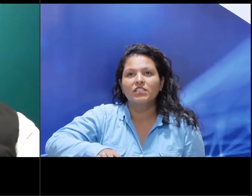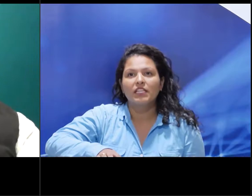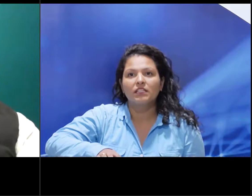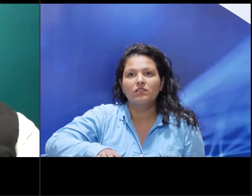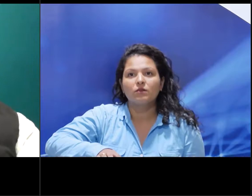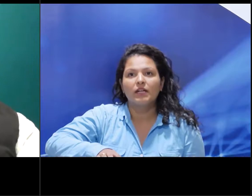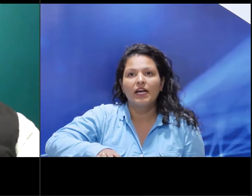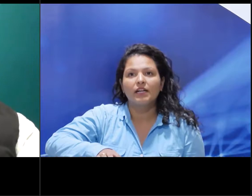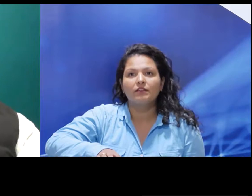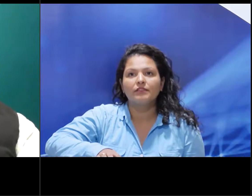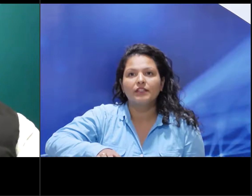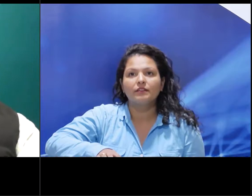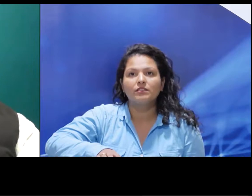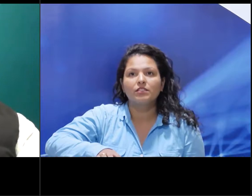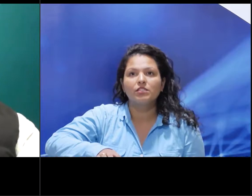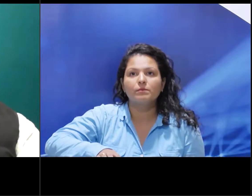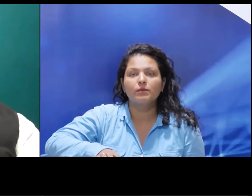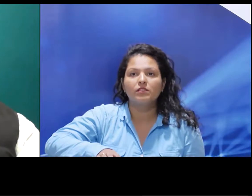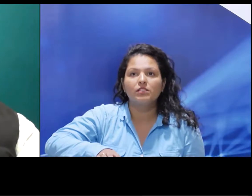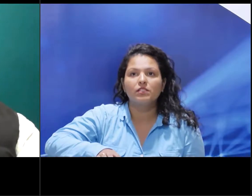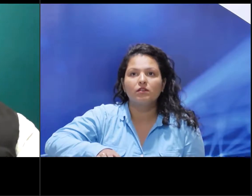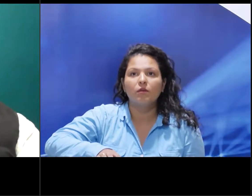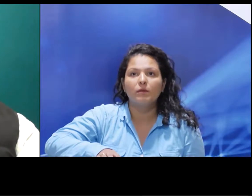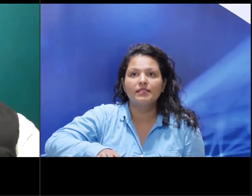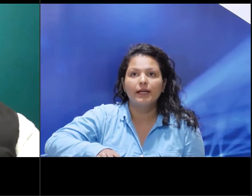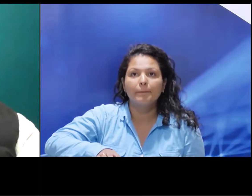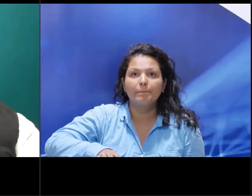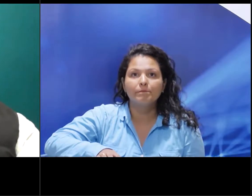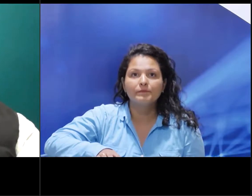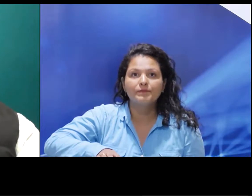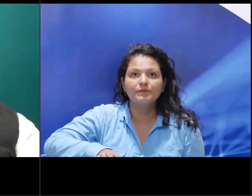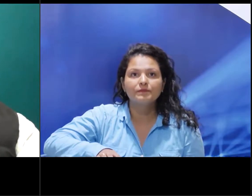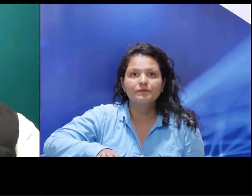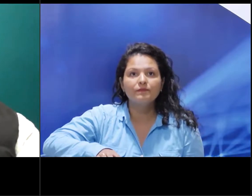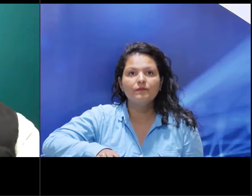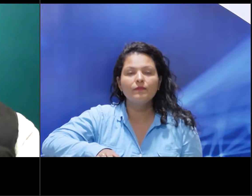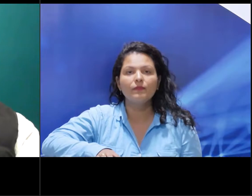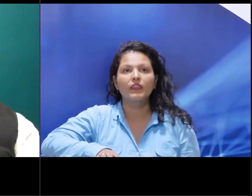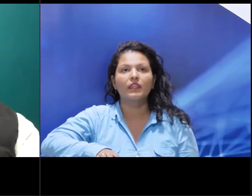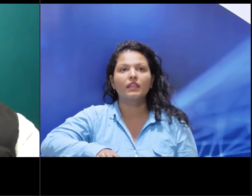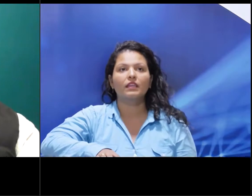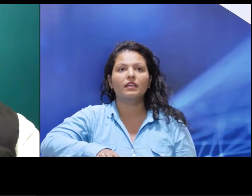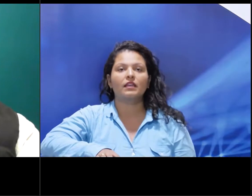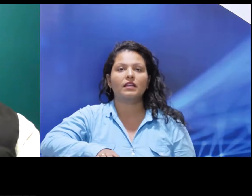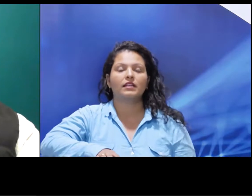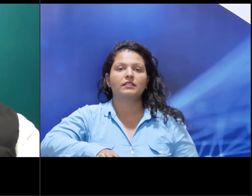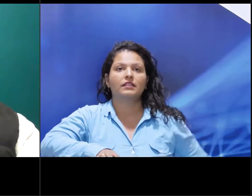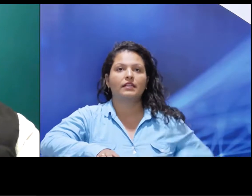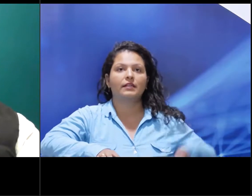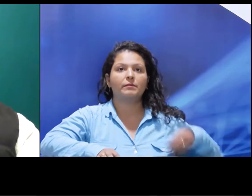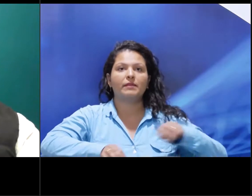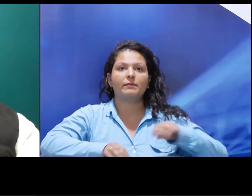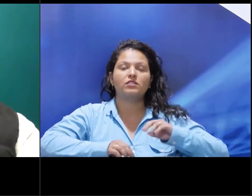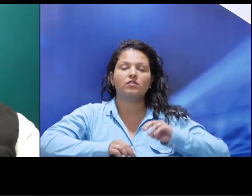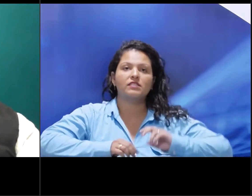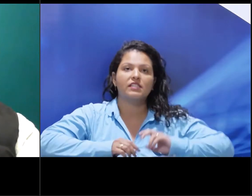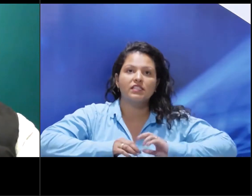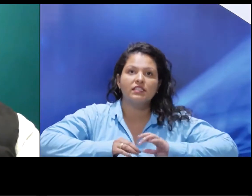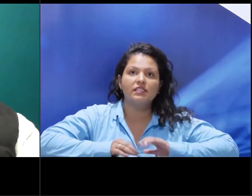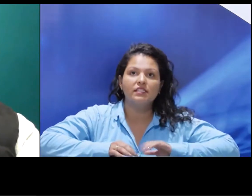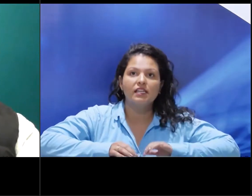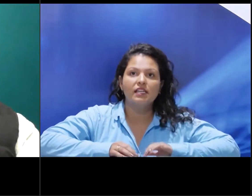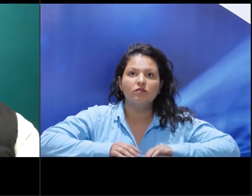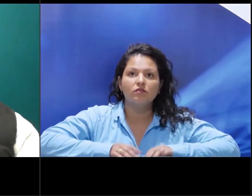Bom, acho que já está dando o horário, Rafael. A gente pode começar. Ok. Primeiramente, eu